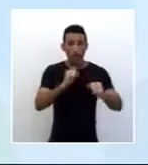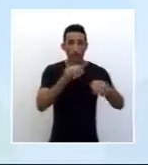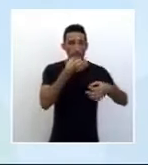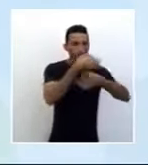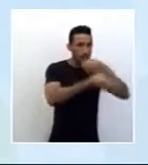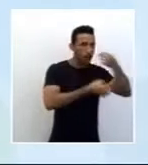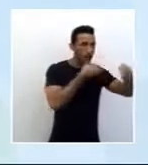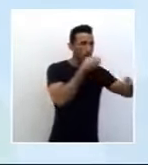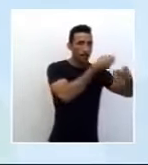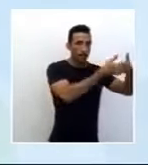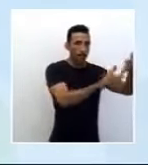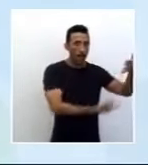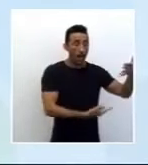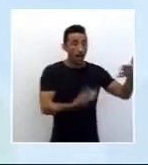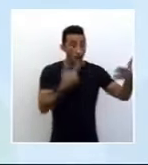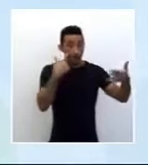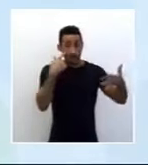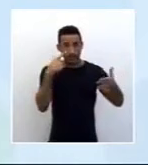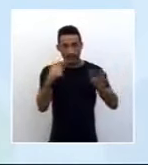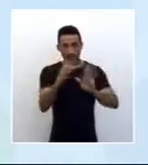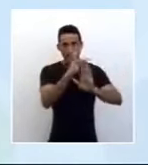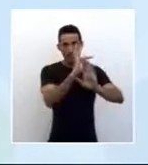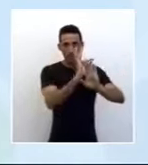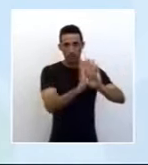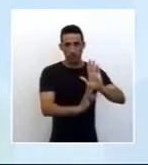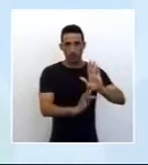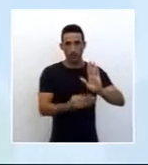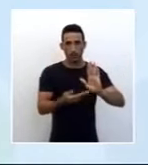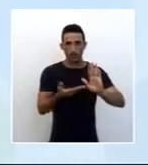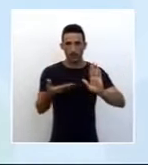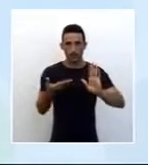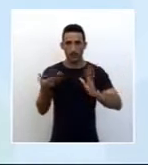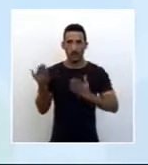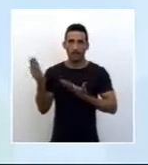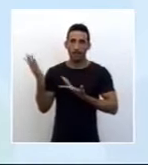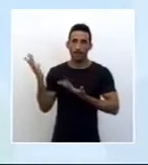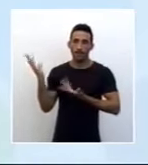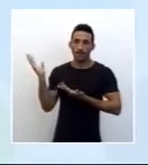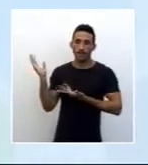texto eu tento somos um